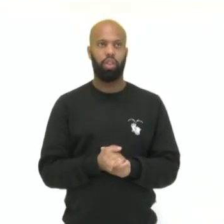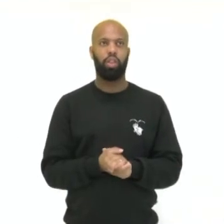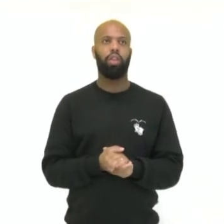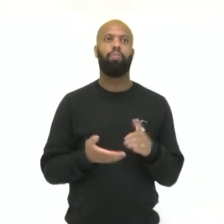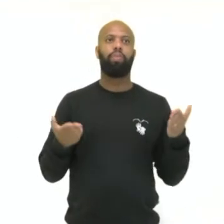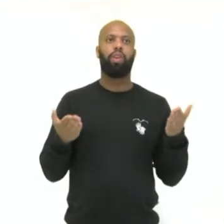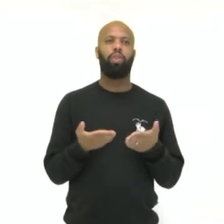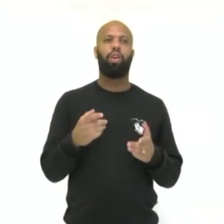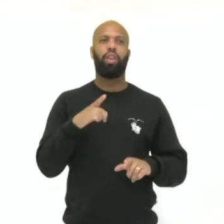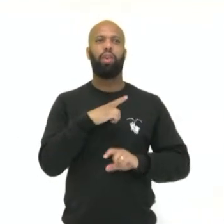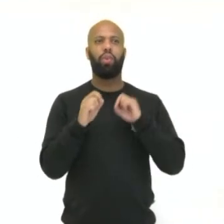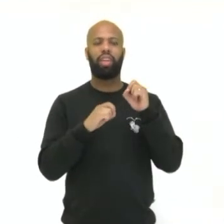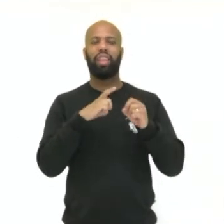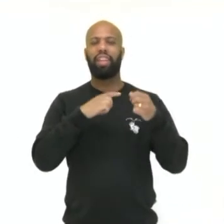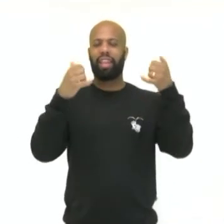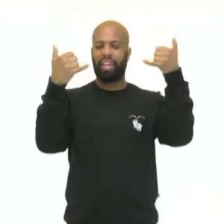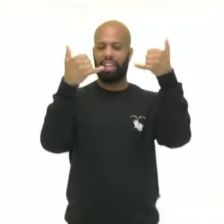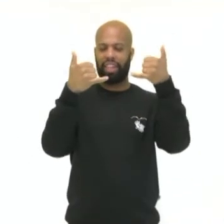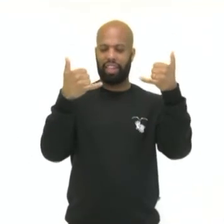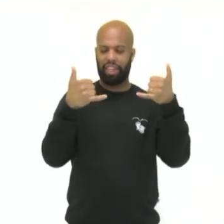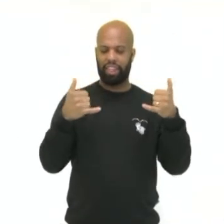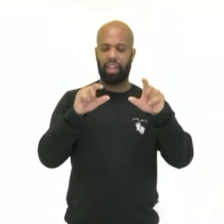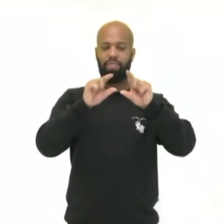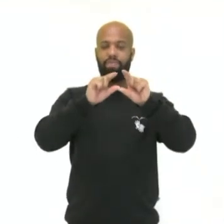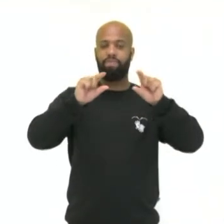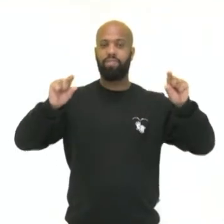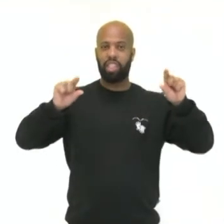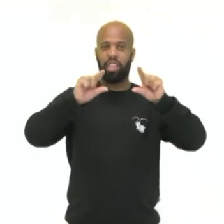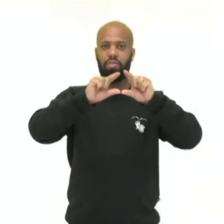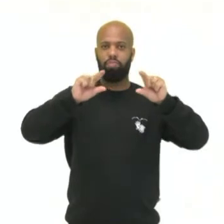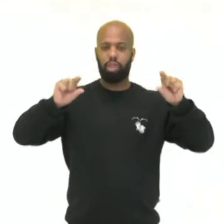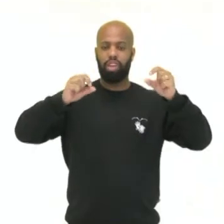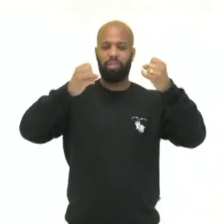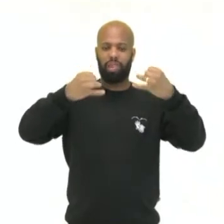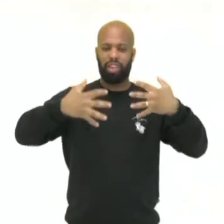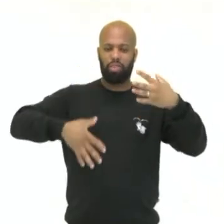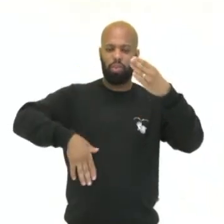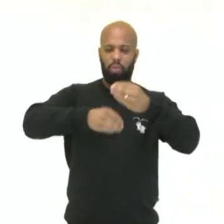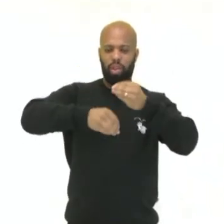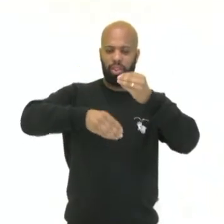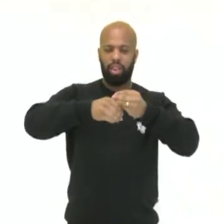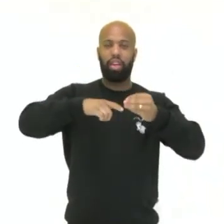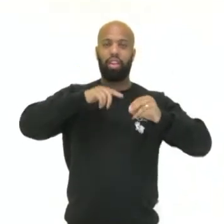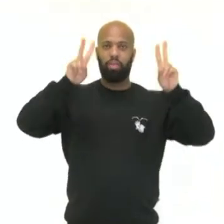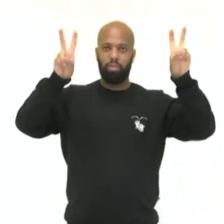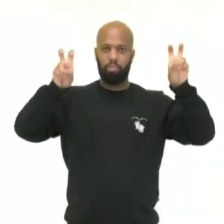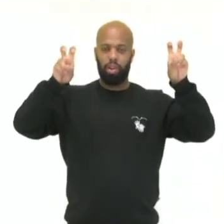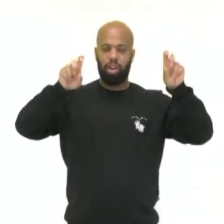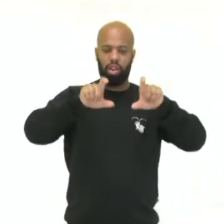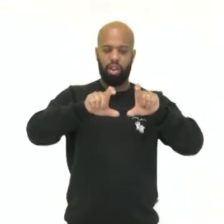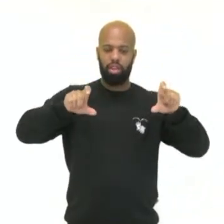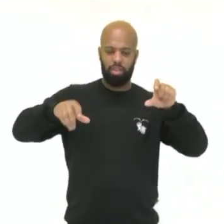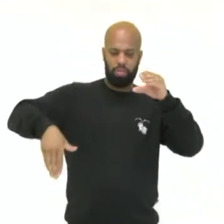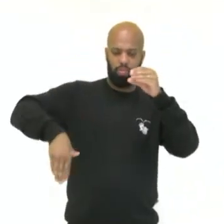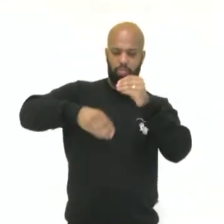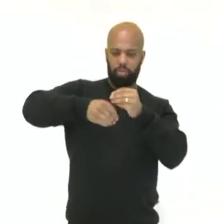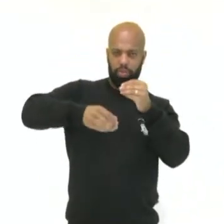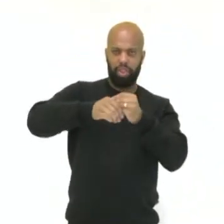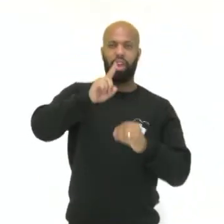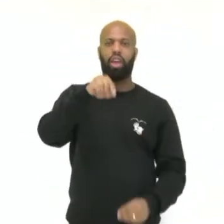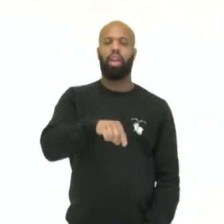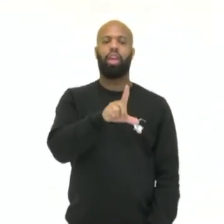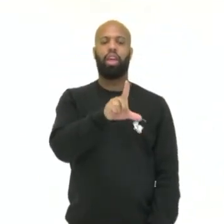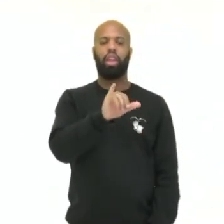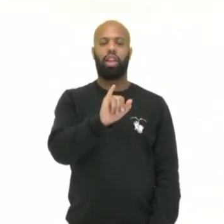ou subtítulo vem logo abaixo do título, ou logo abaixo da manchete. Essa